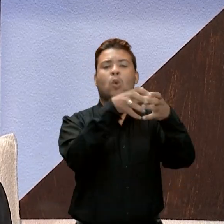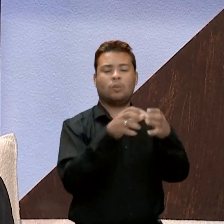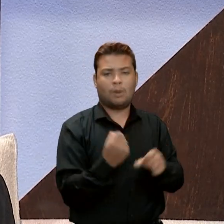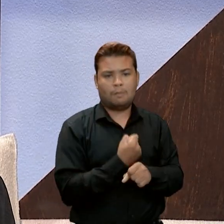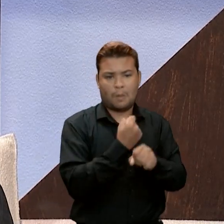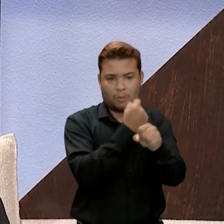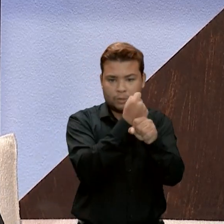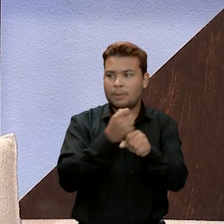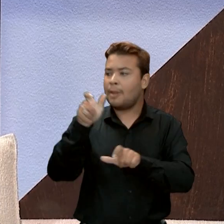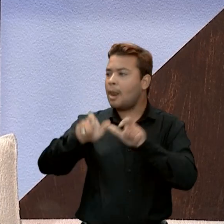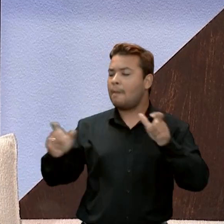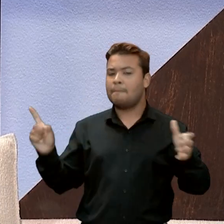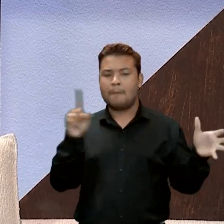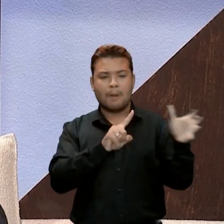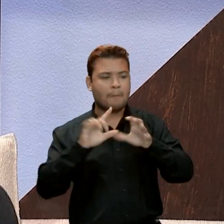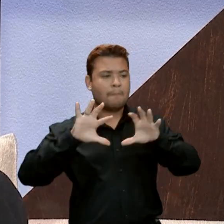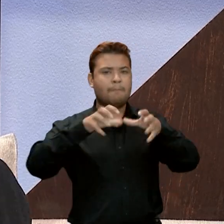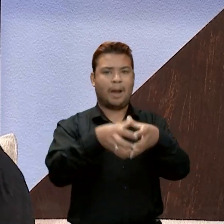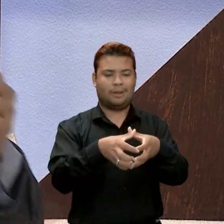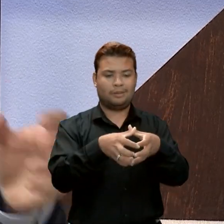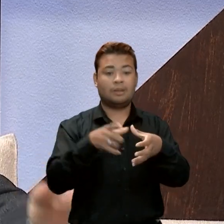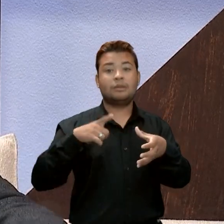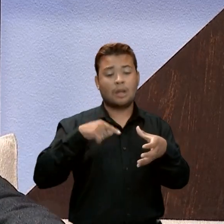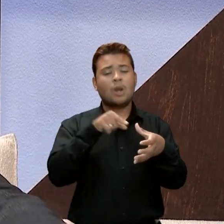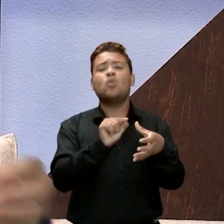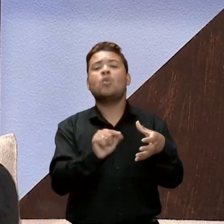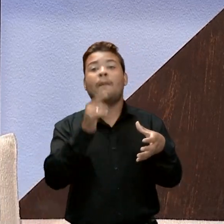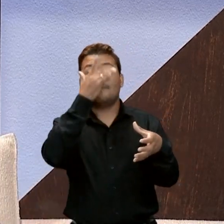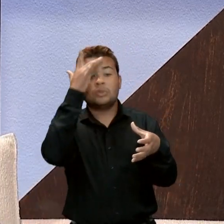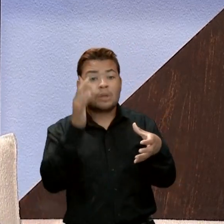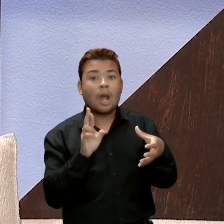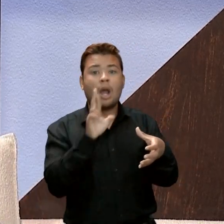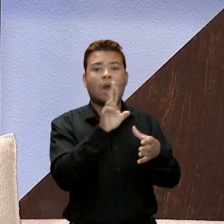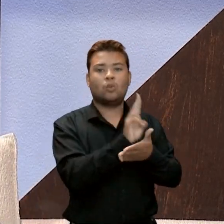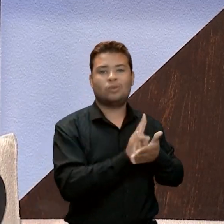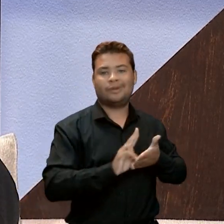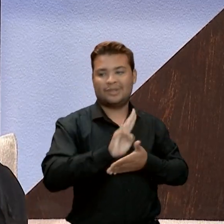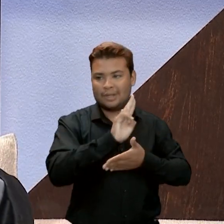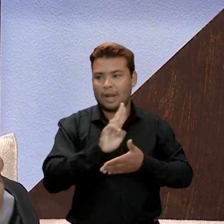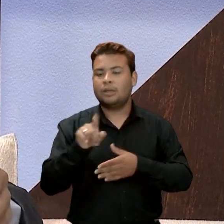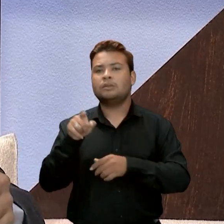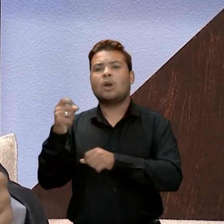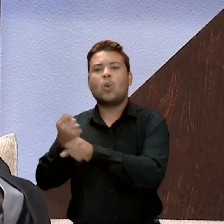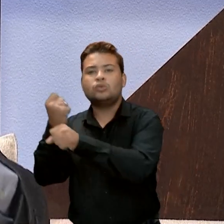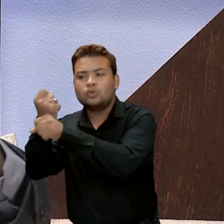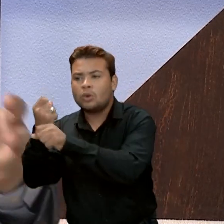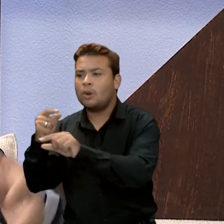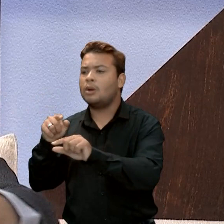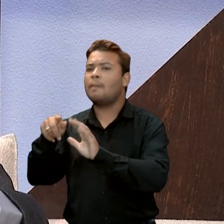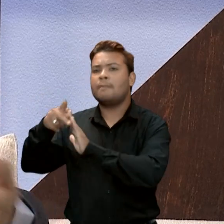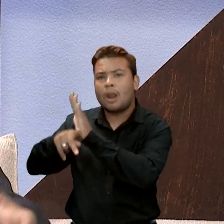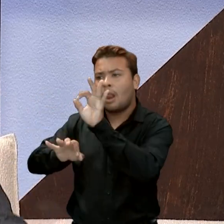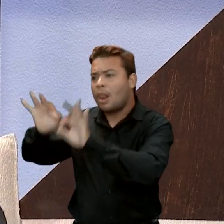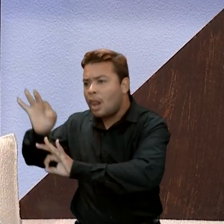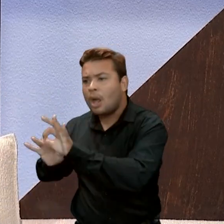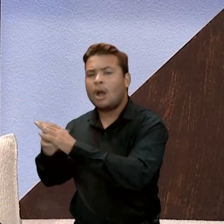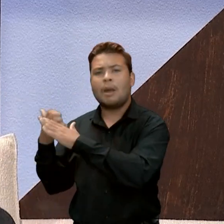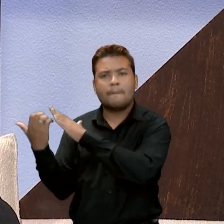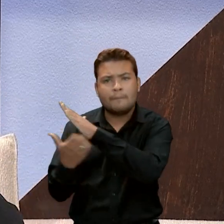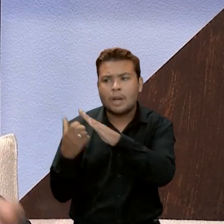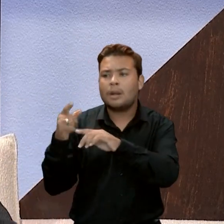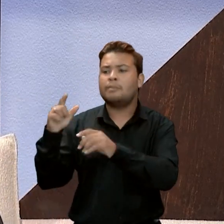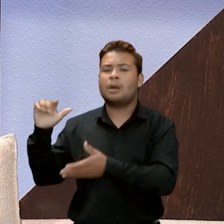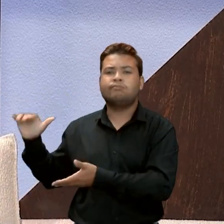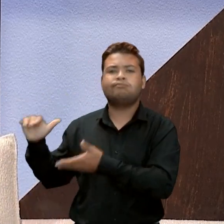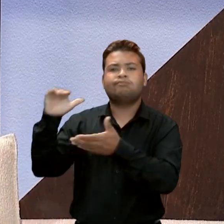ali dentro tem representantes da universidade, construtoras, projetistas, empresas fornecedoras